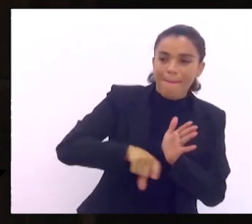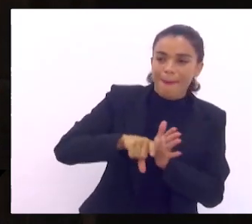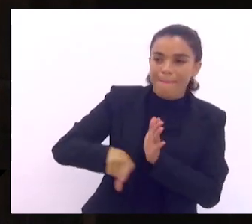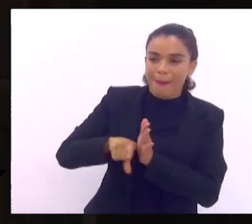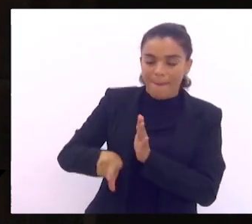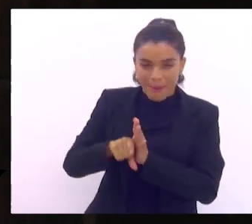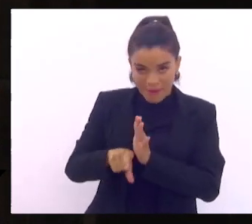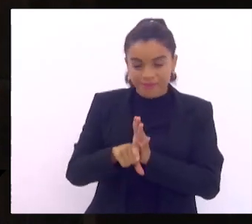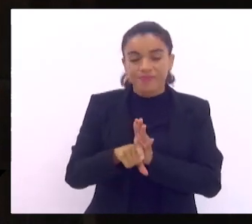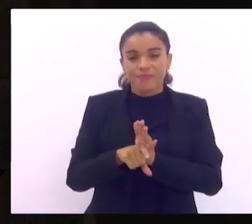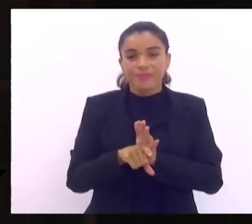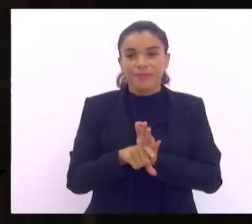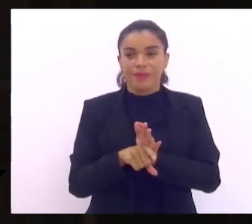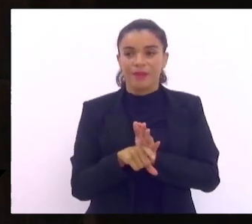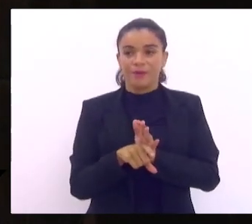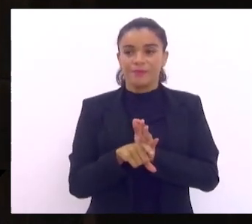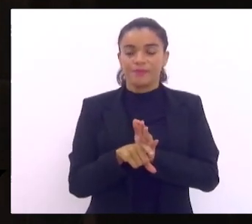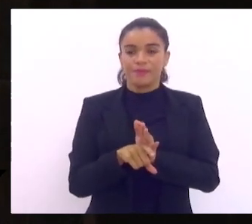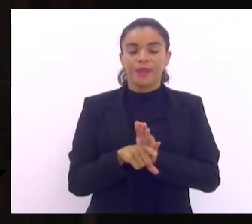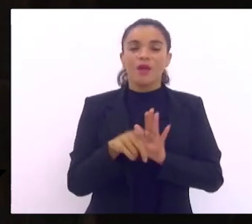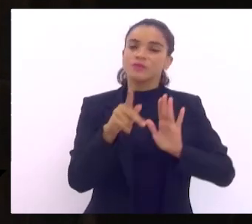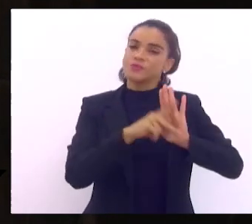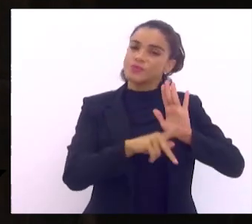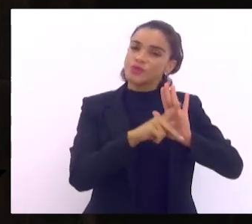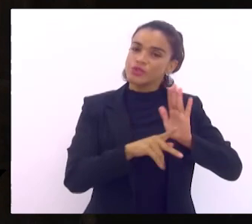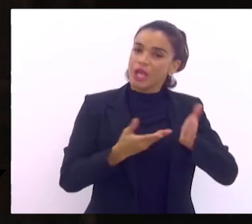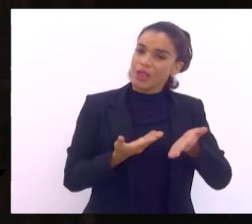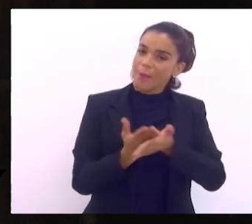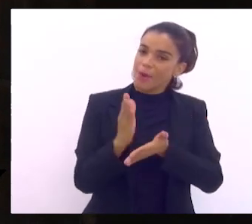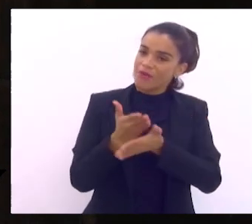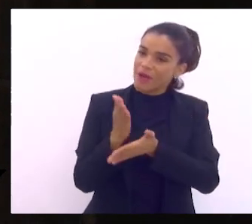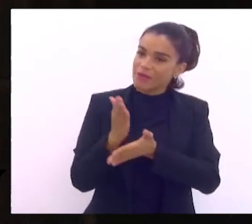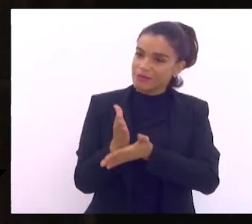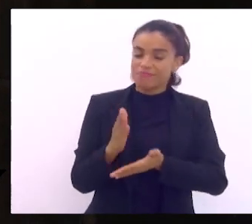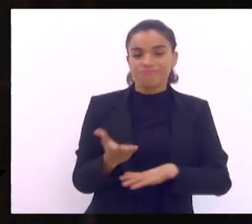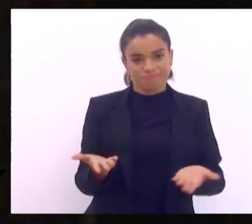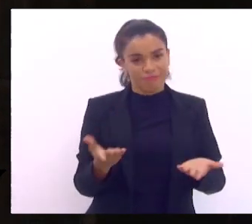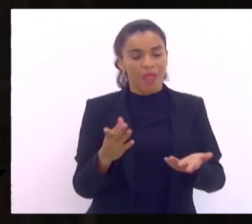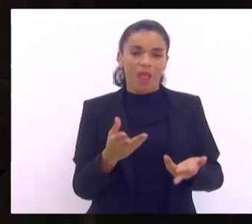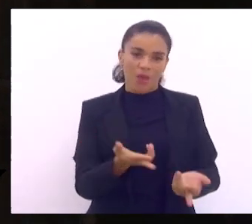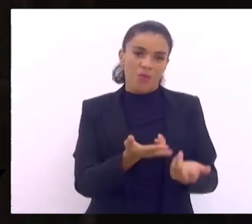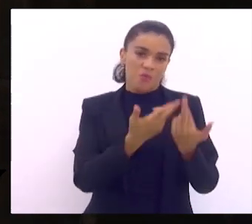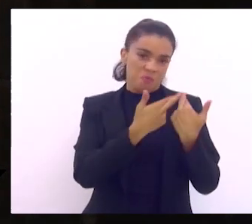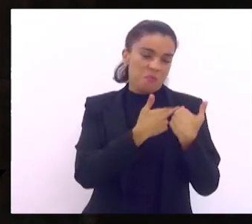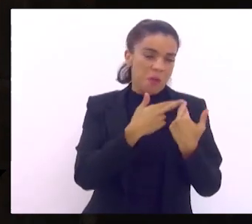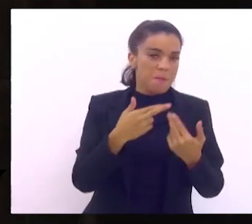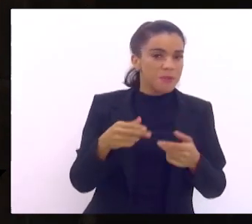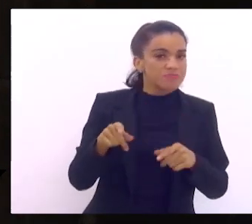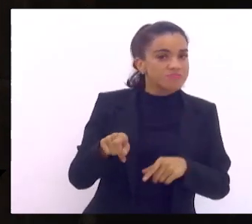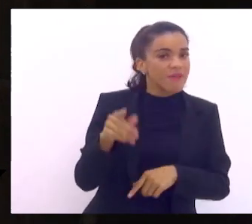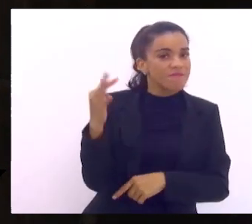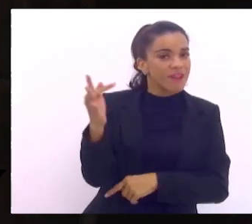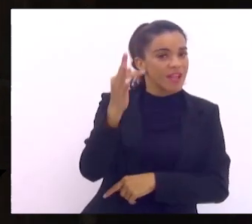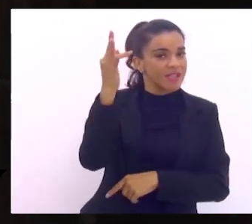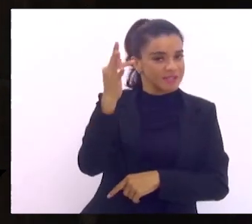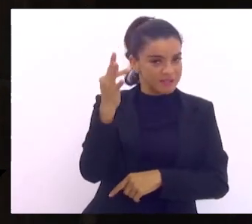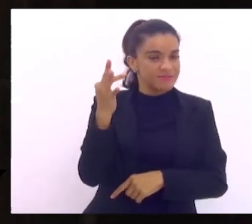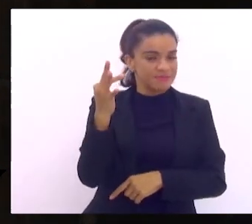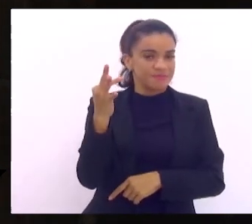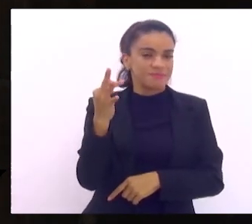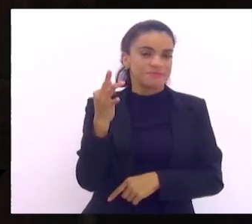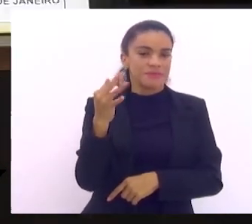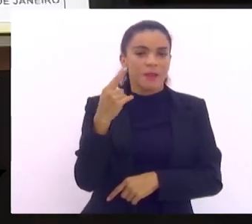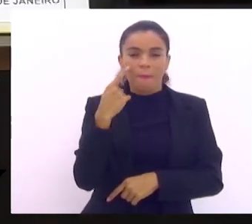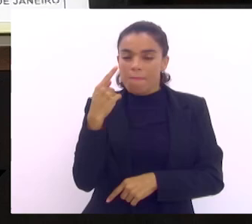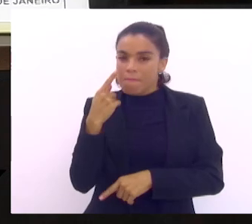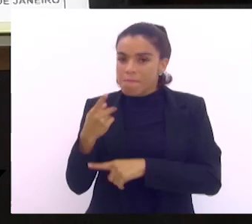financeiro aos projetos aprovados, que é realmente um dever de casa, como o senhor falou, da federação, para